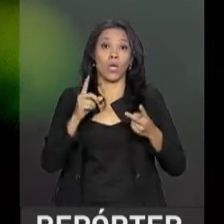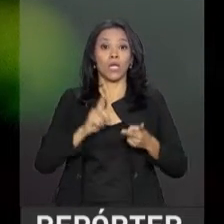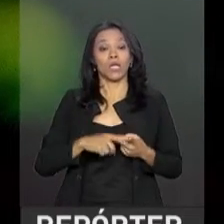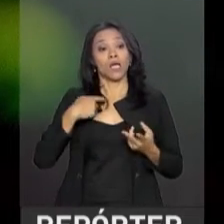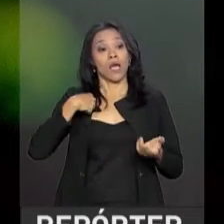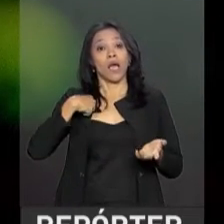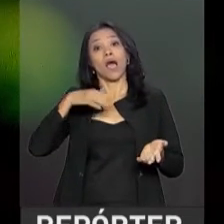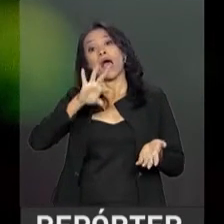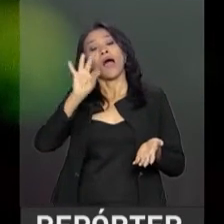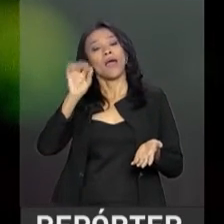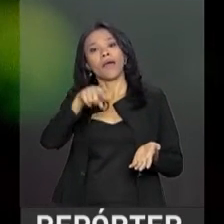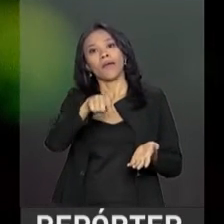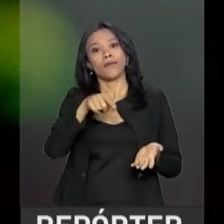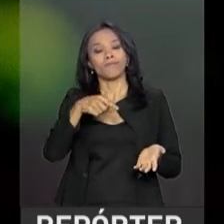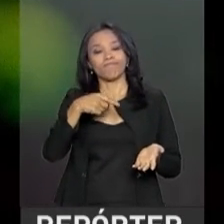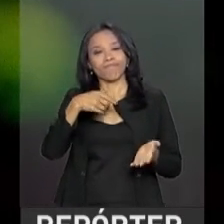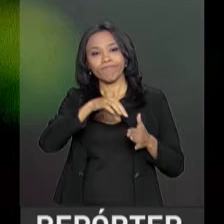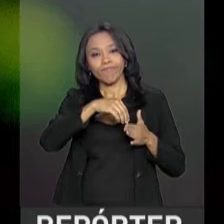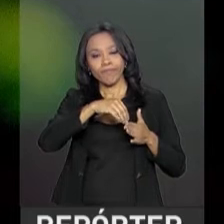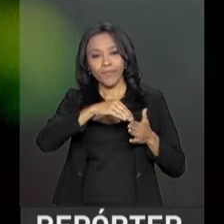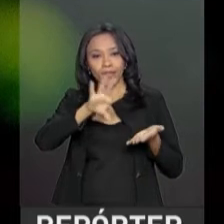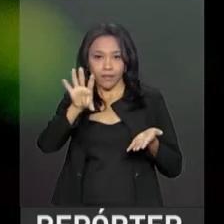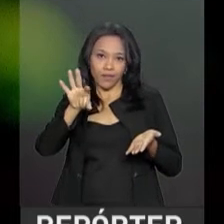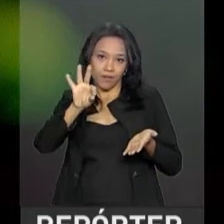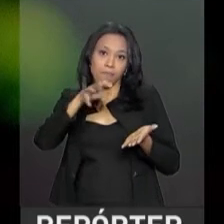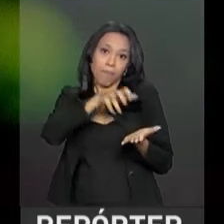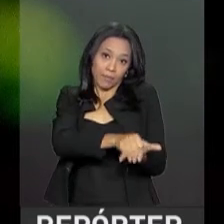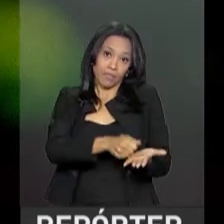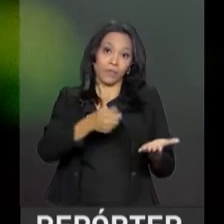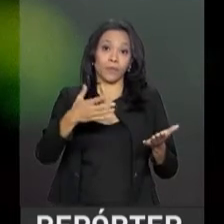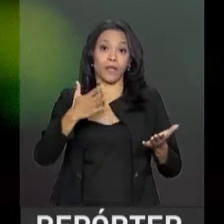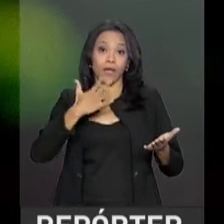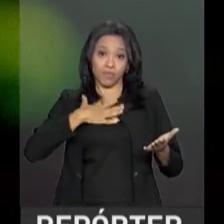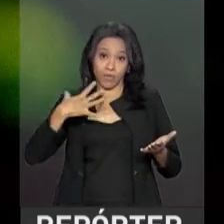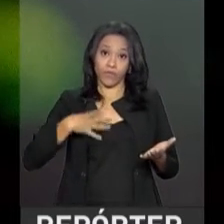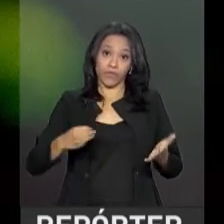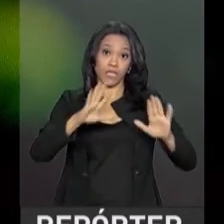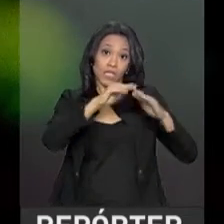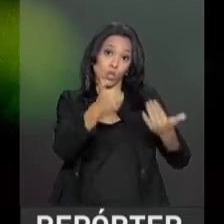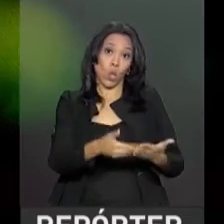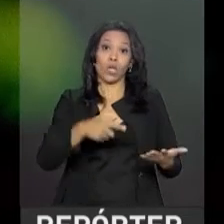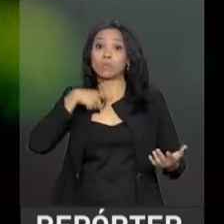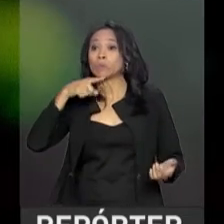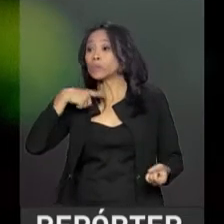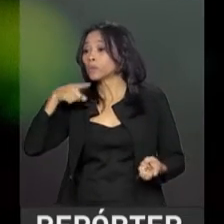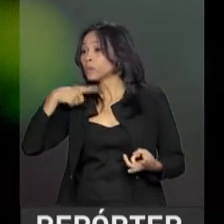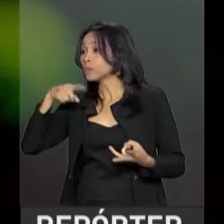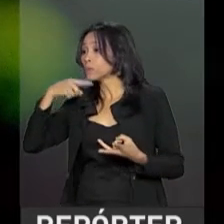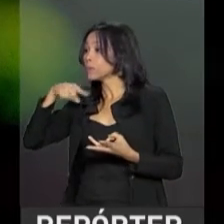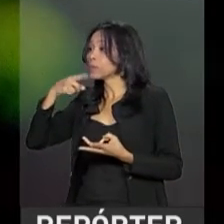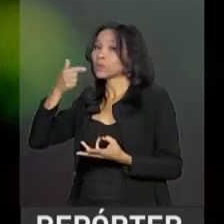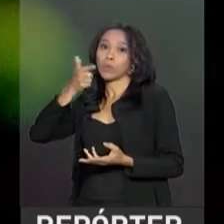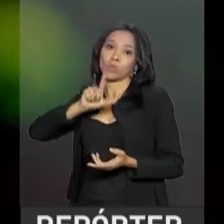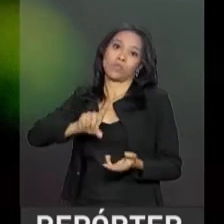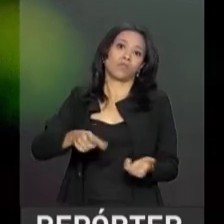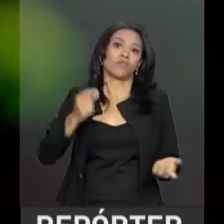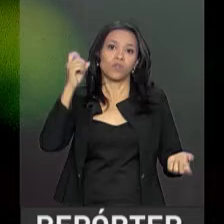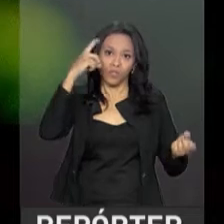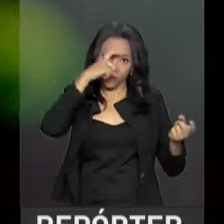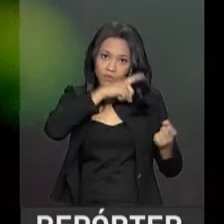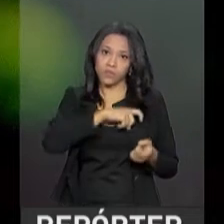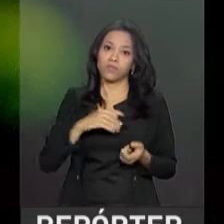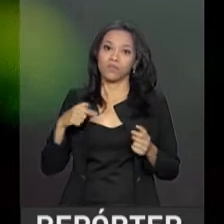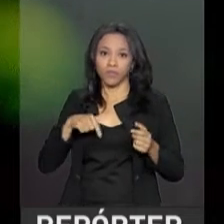na escola e não ter o meu nome para poder me colocar como responsável financeira. Então, assim, foi um processo muito